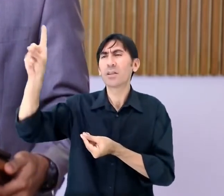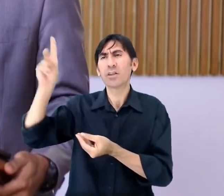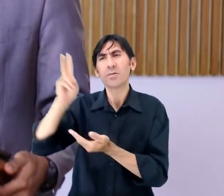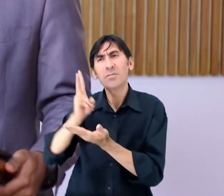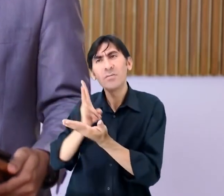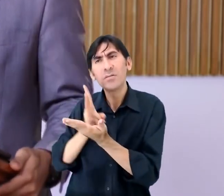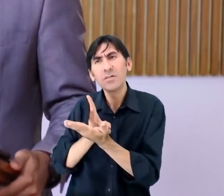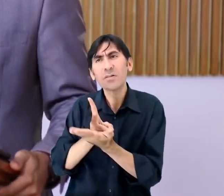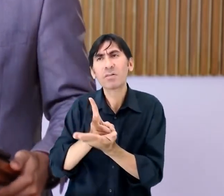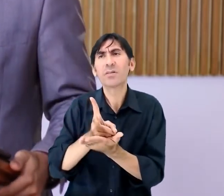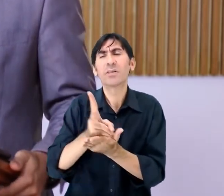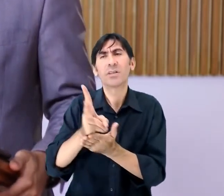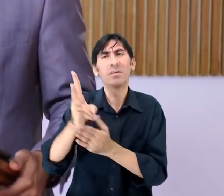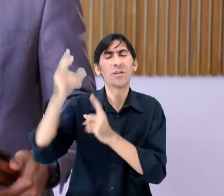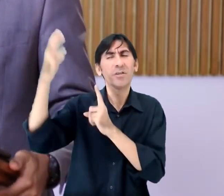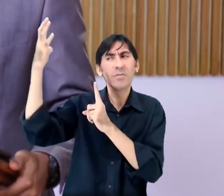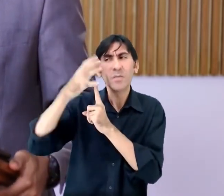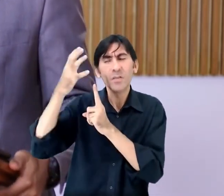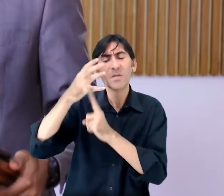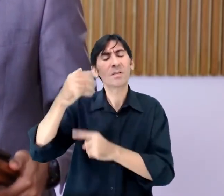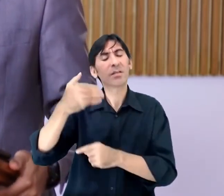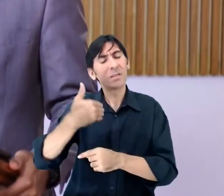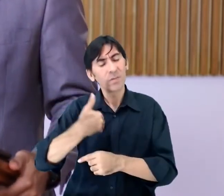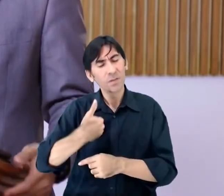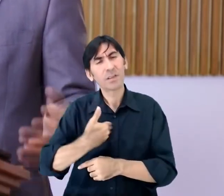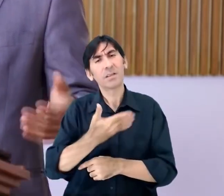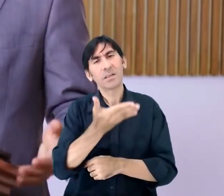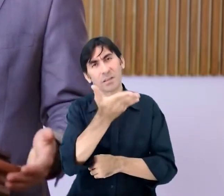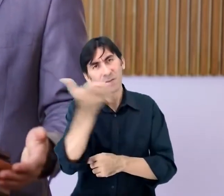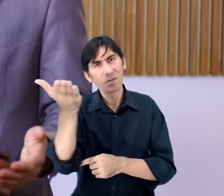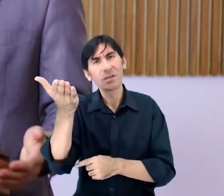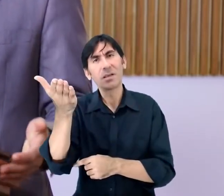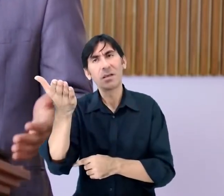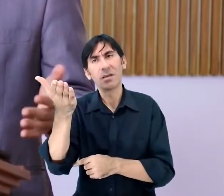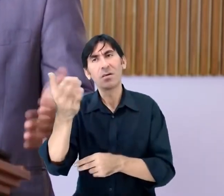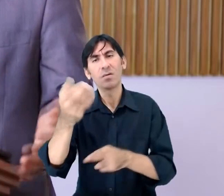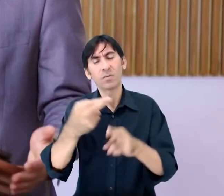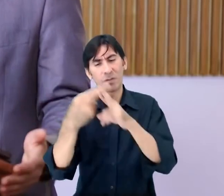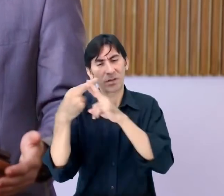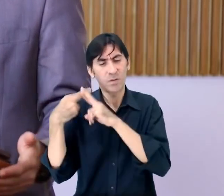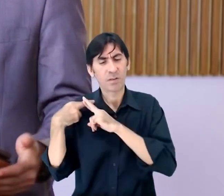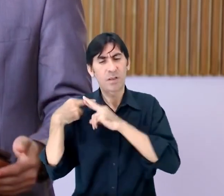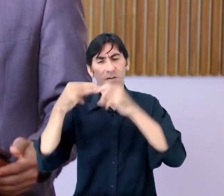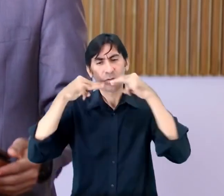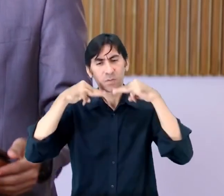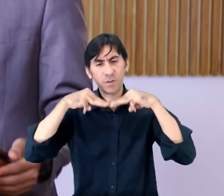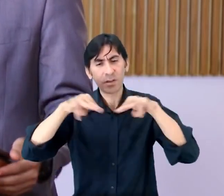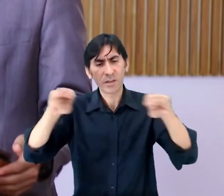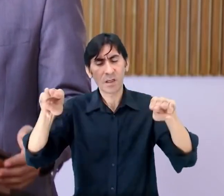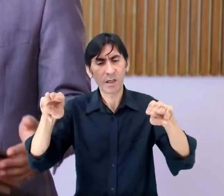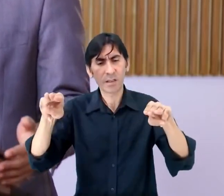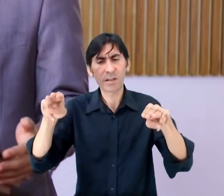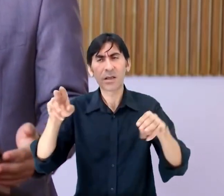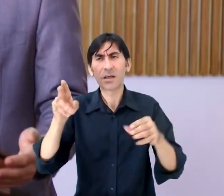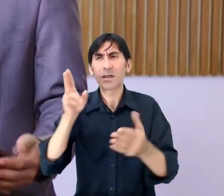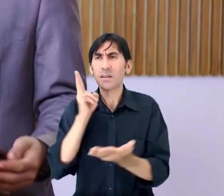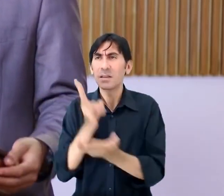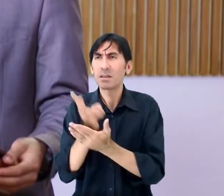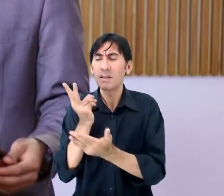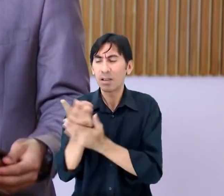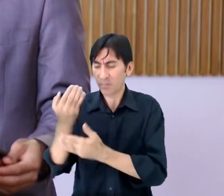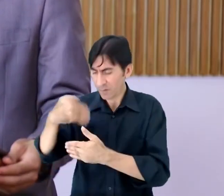usando a mim e a você como mensageiros. Que em nossas mãos nunca falte um